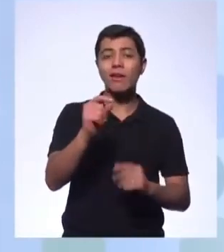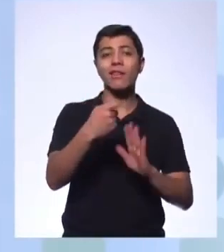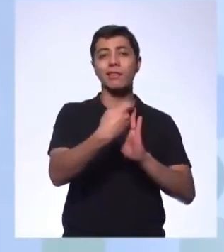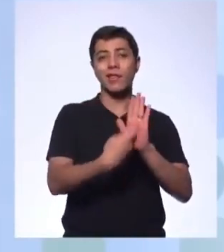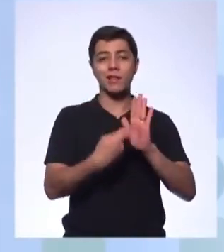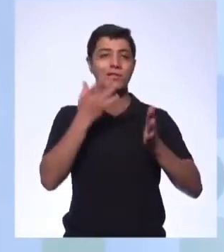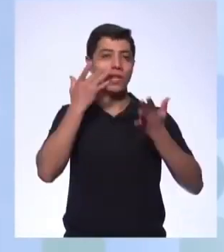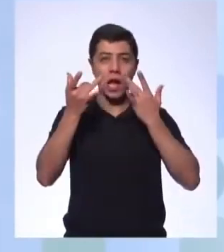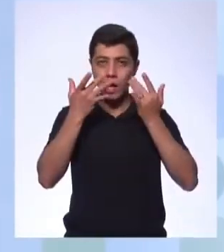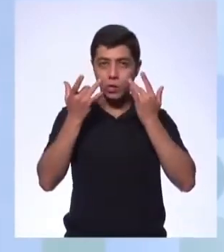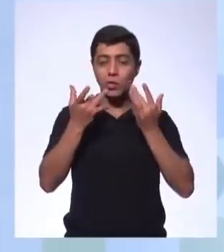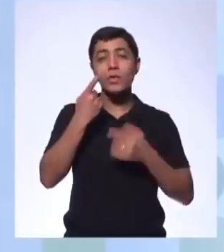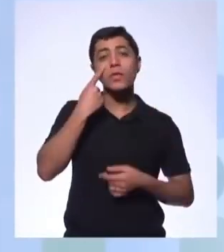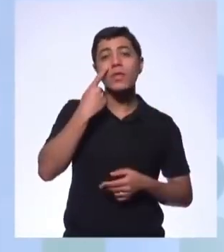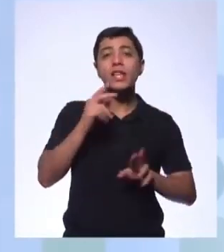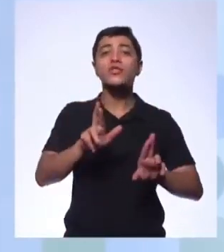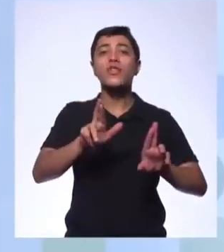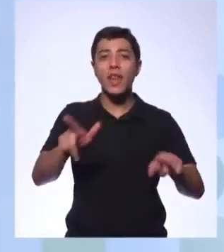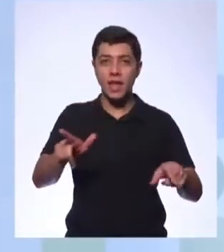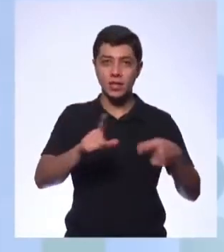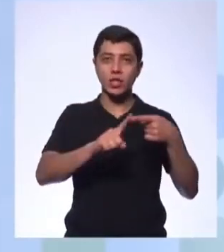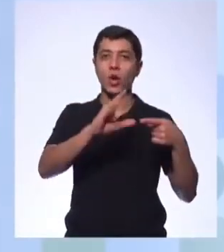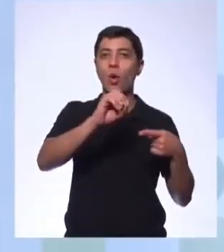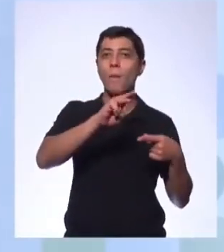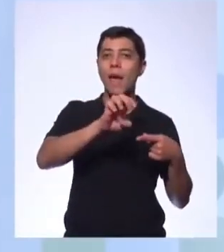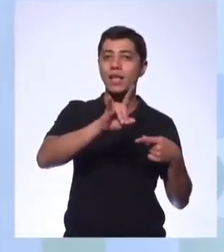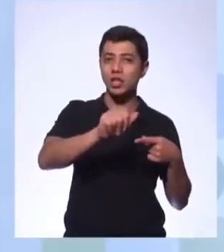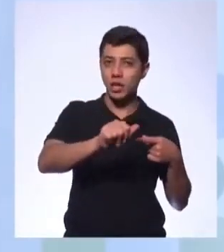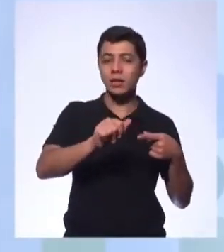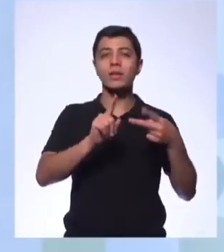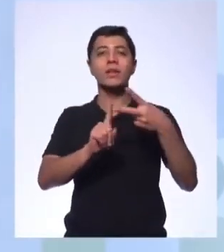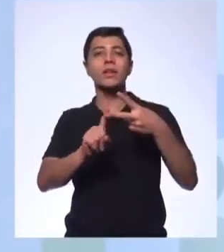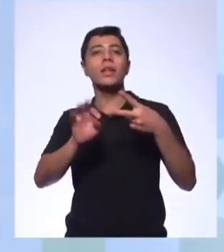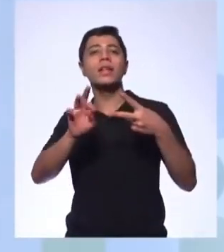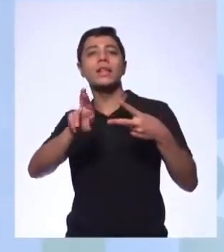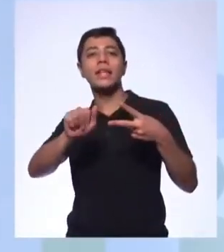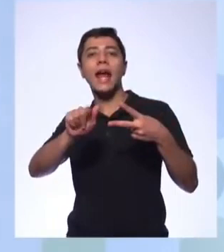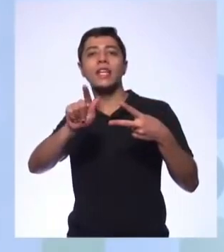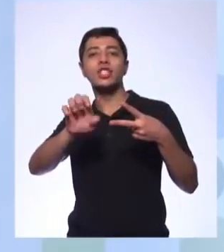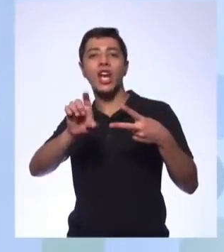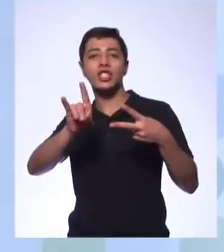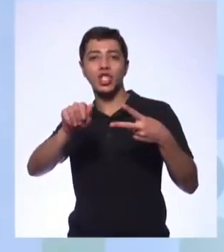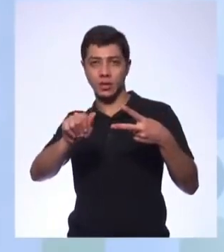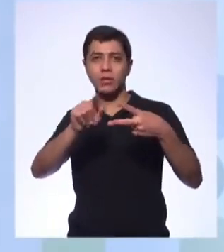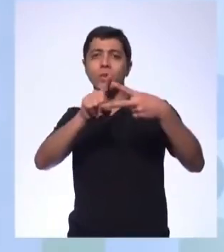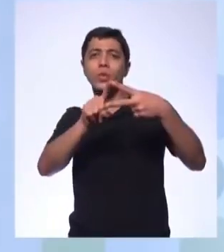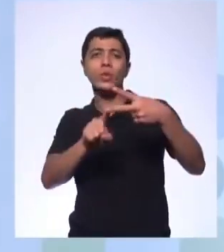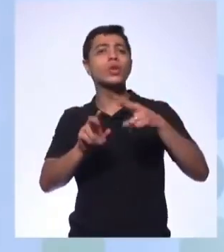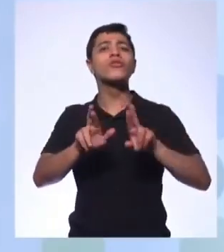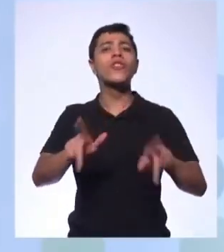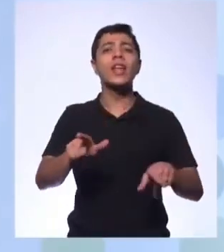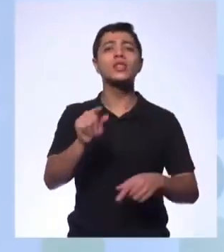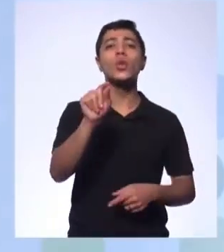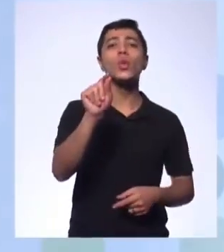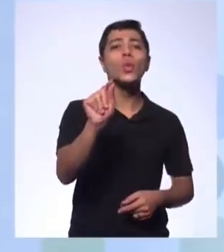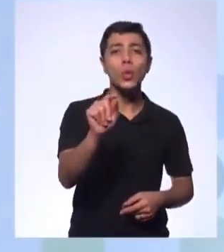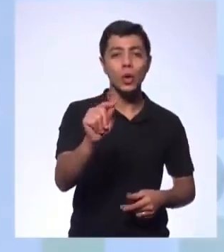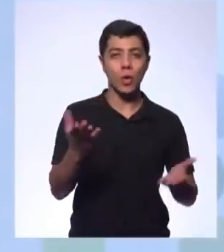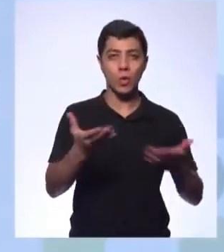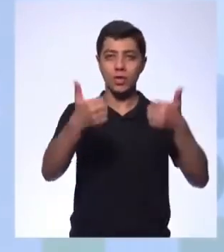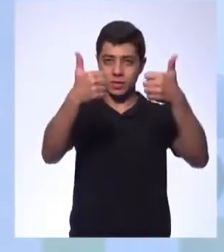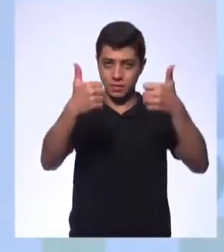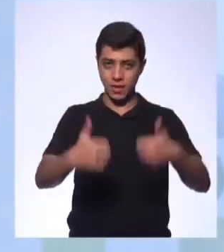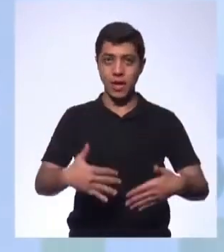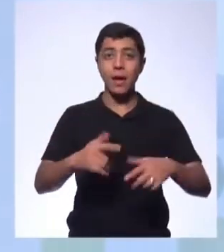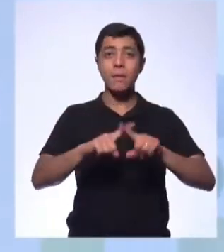comédia, mas assim como vocês já viram, né, a gente vai muito além de só discutir texto teatral. Eu queria que, neste momento, vocês pegassem